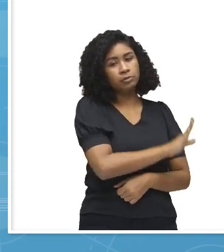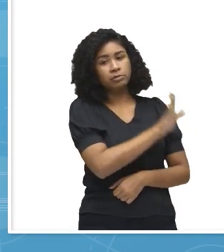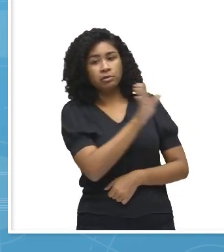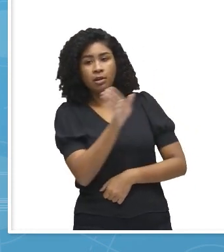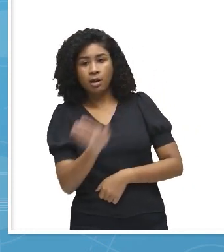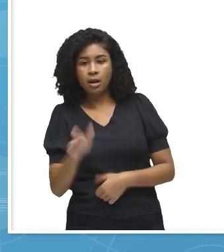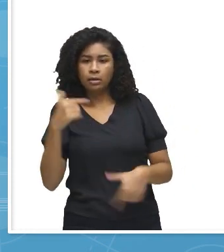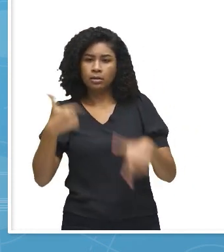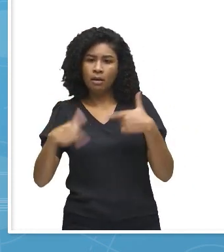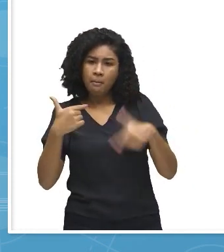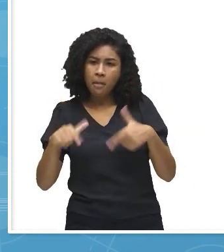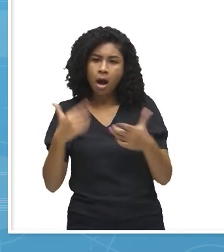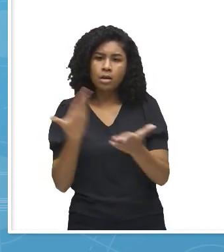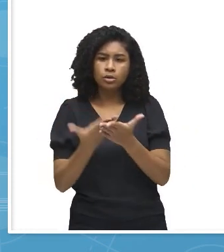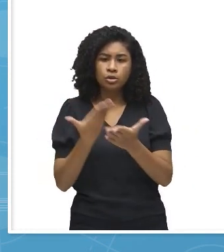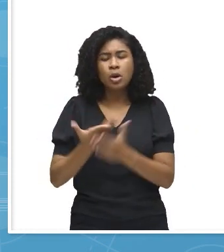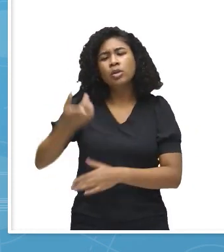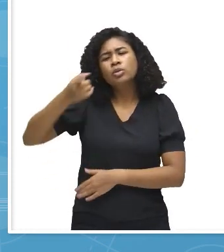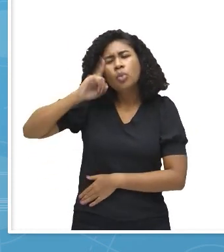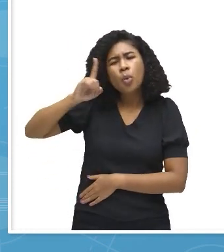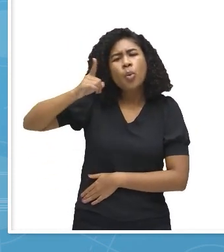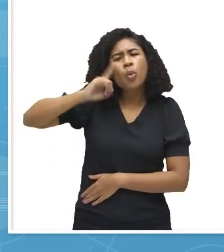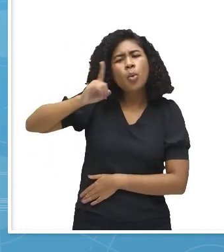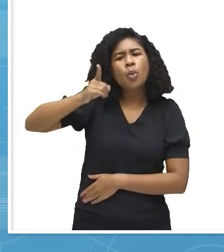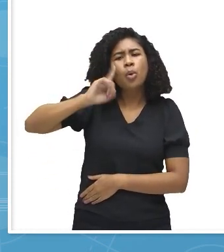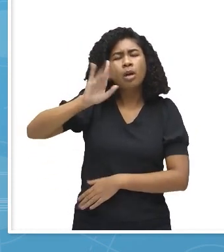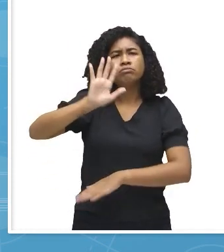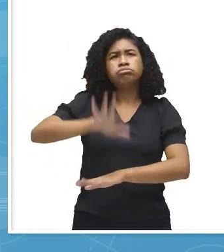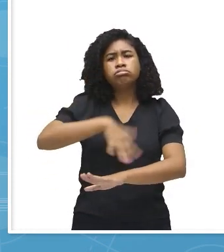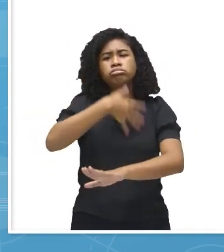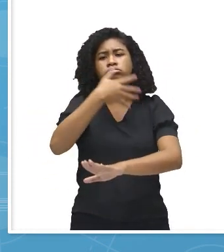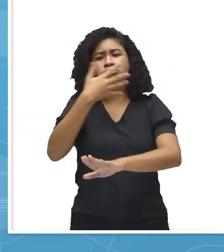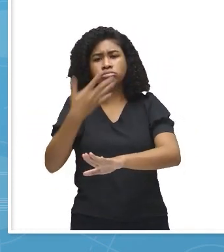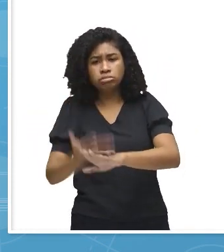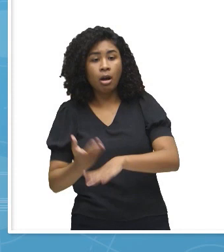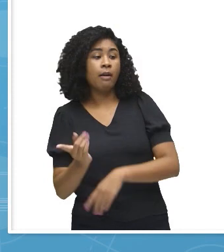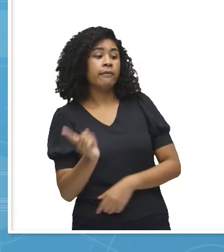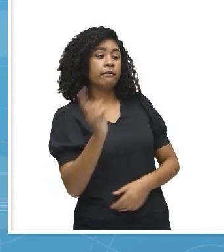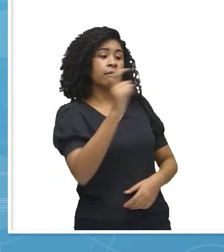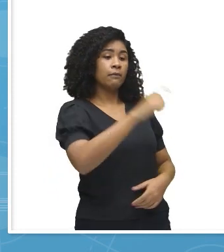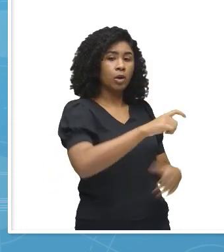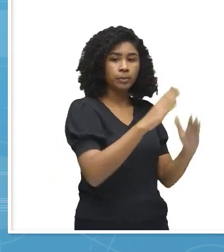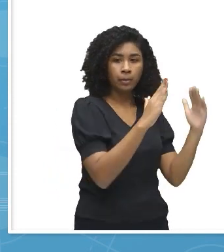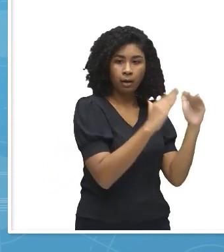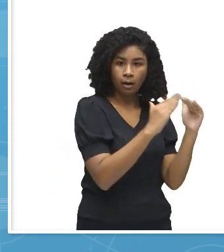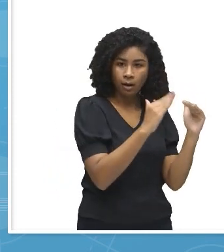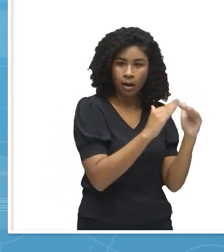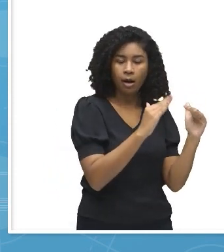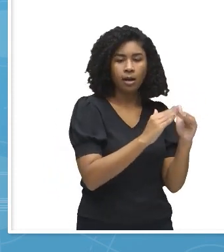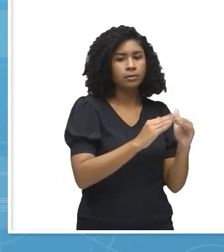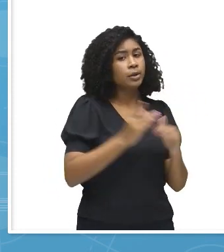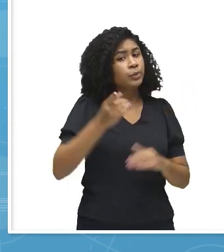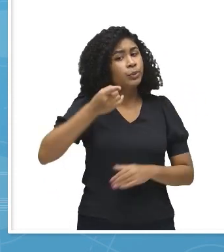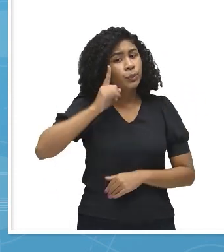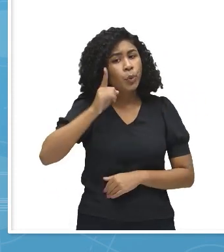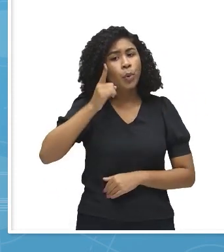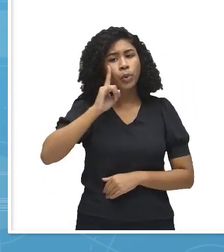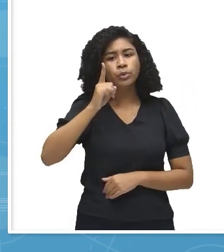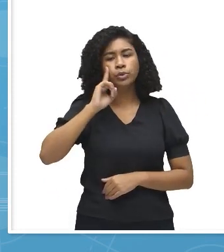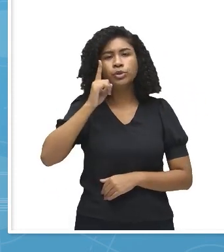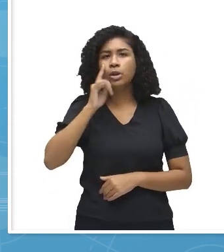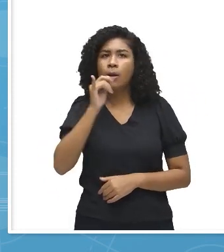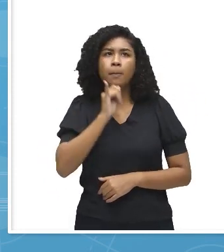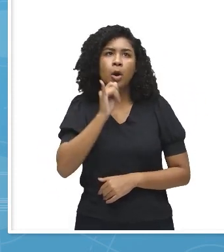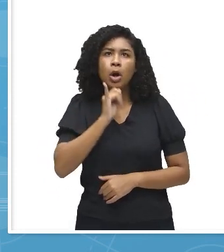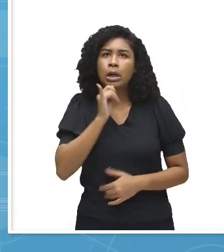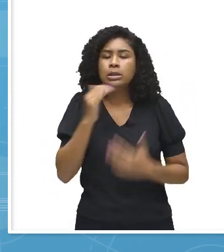como se fosse uma migração diária, né? Ela acontece todos os dias. As pessoas, elas saem da sua cidade, é como se eu saísse,